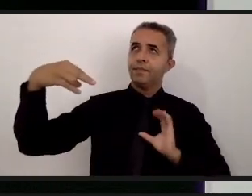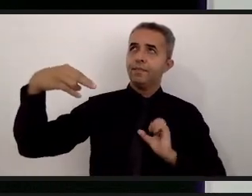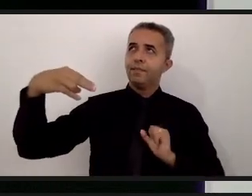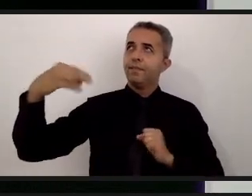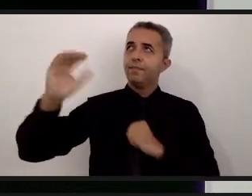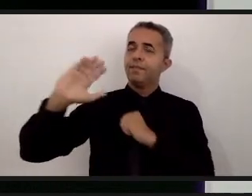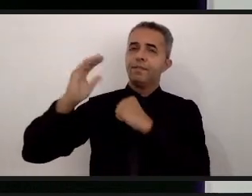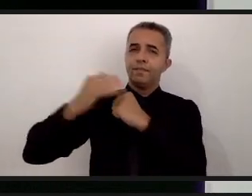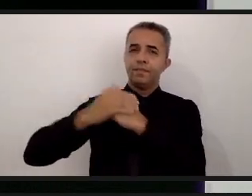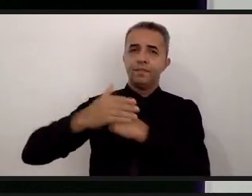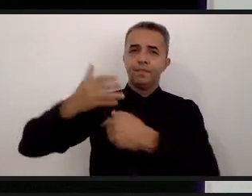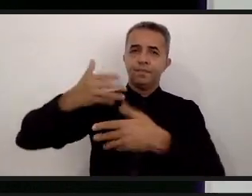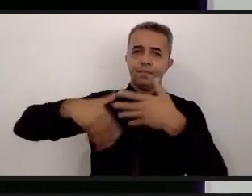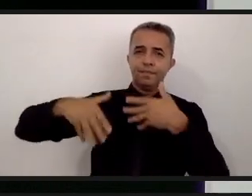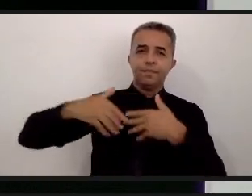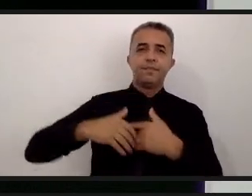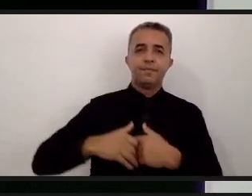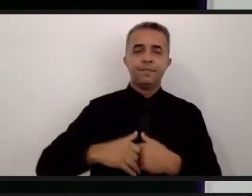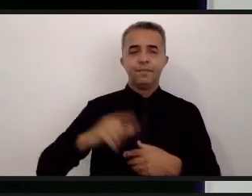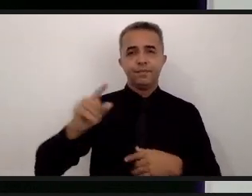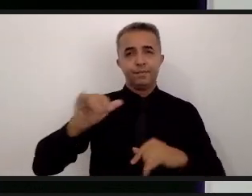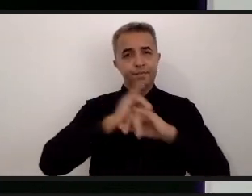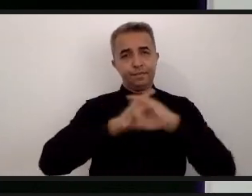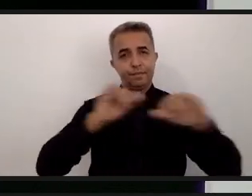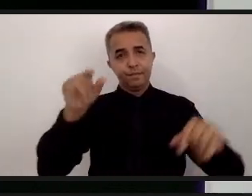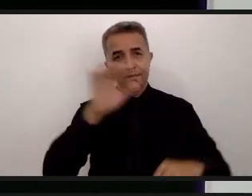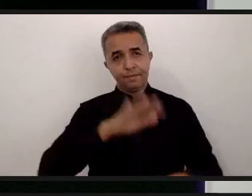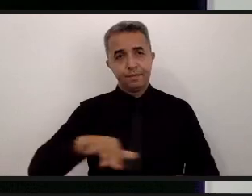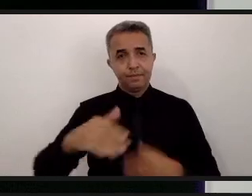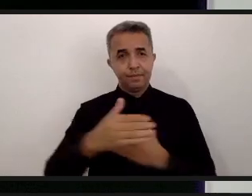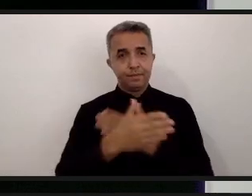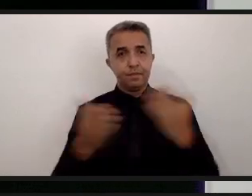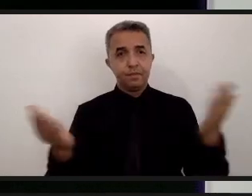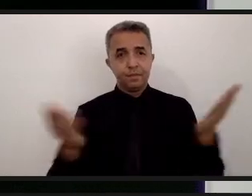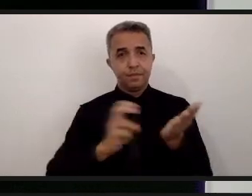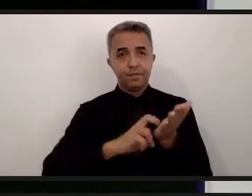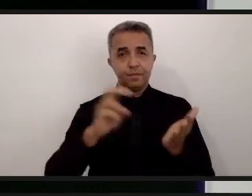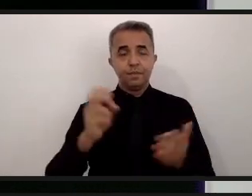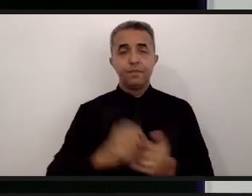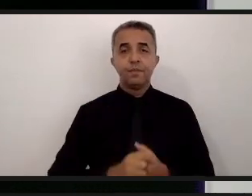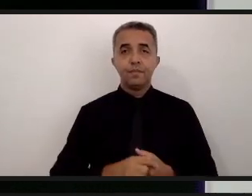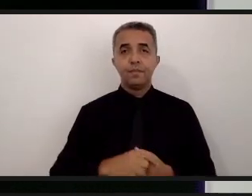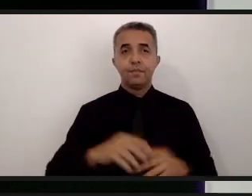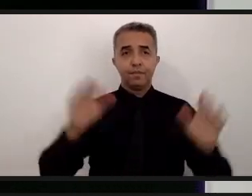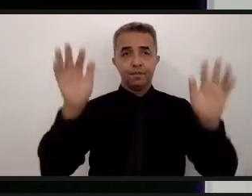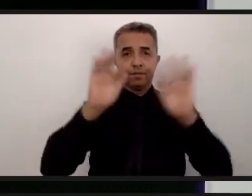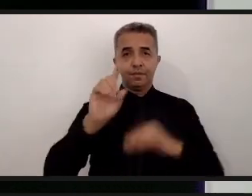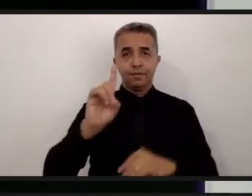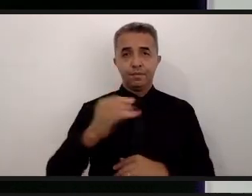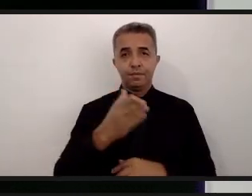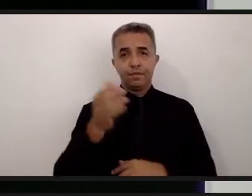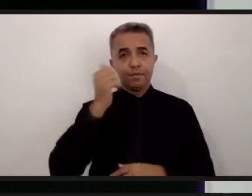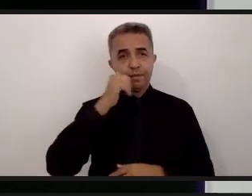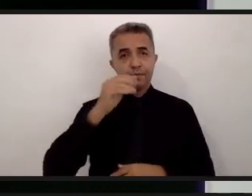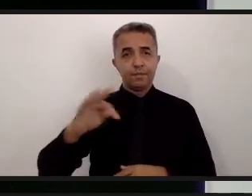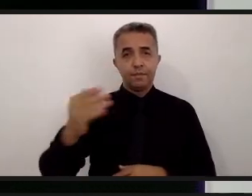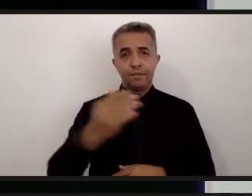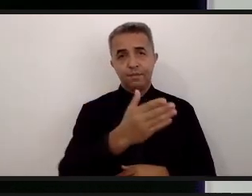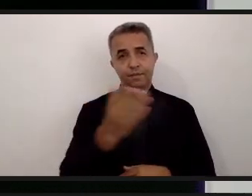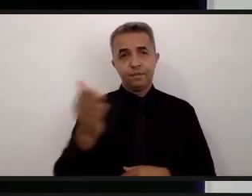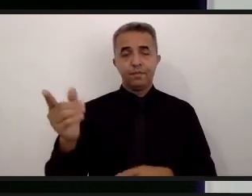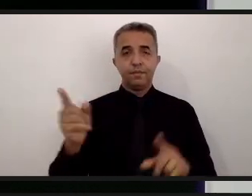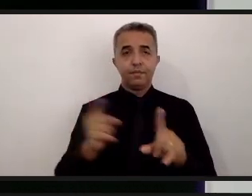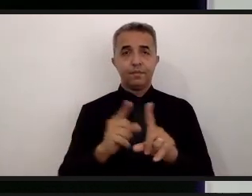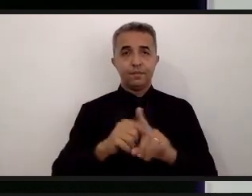guarda. É essa a mensagem que eu queria deixar para vocês nessa manhã. Desejar um feliz Dia das Mulheres para todas. Desejar, dizer que eu tenho